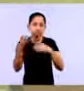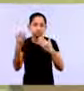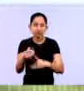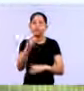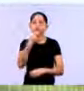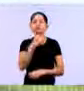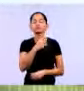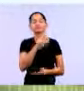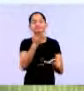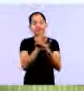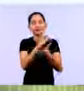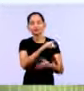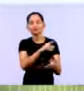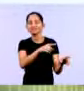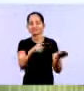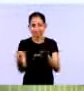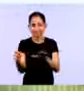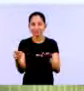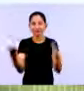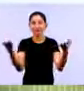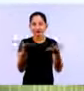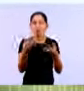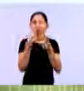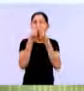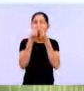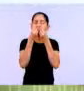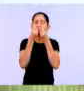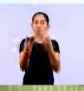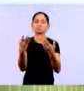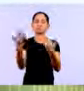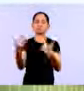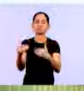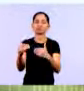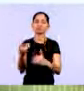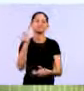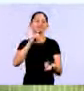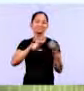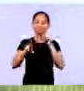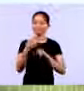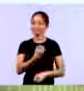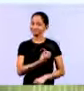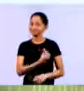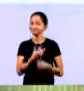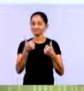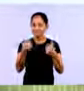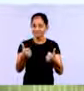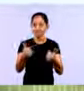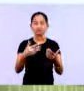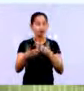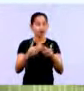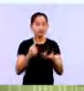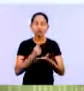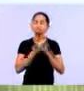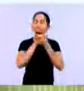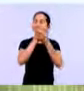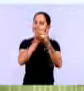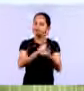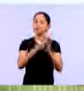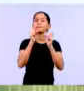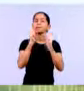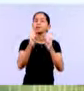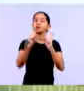semana. Façam com atenção, excelente prova, ótimos resultados, qualquer coisa, estamos à disposição, podem